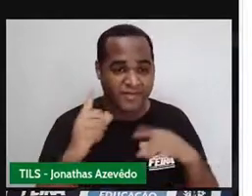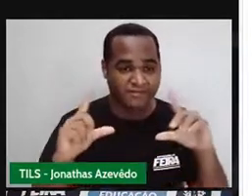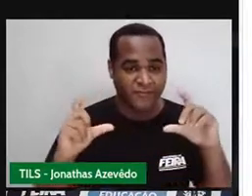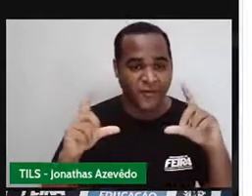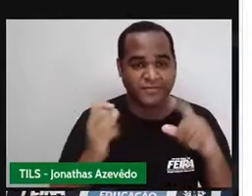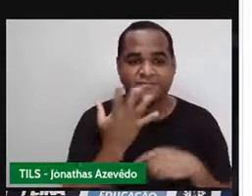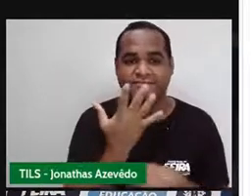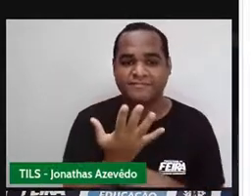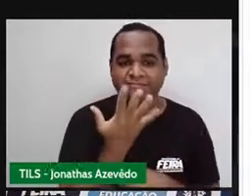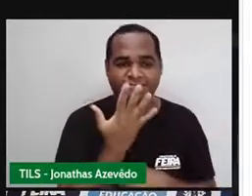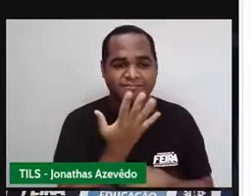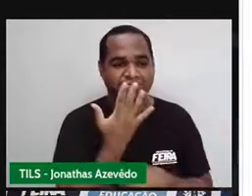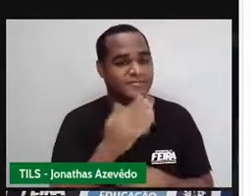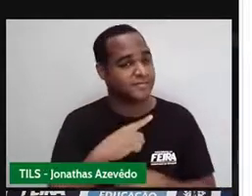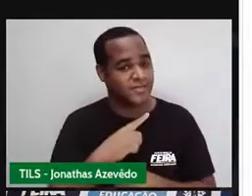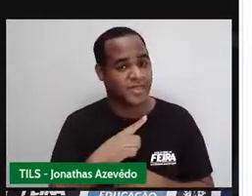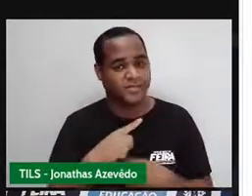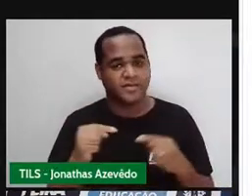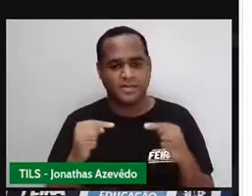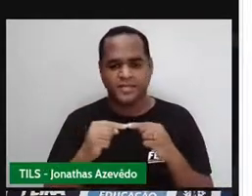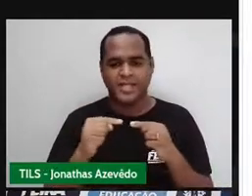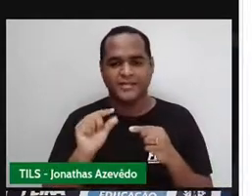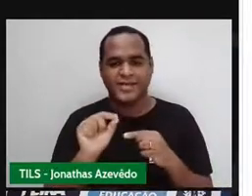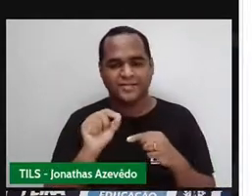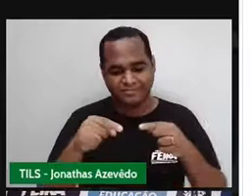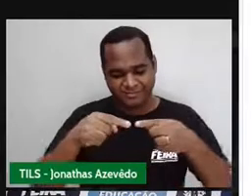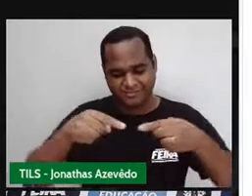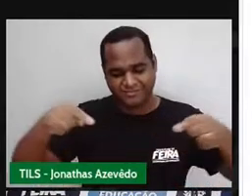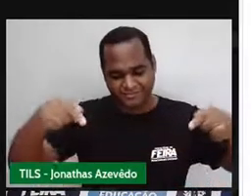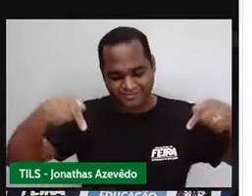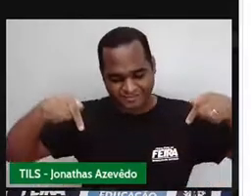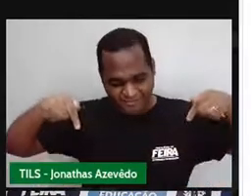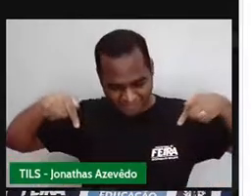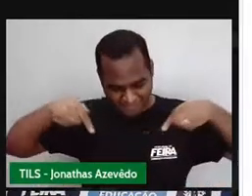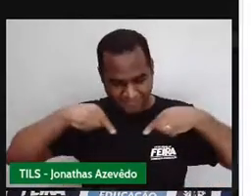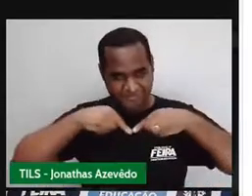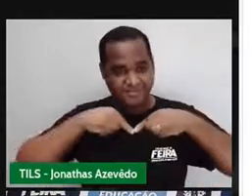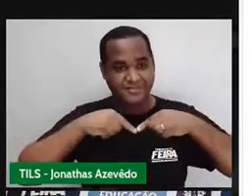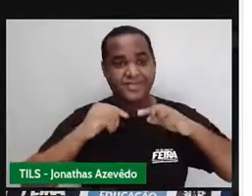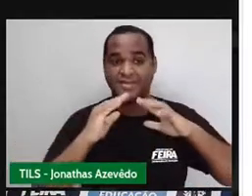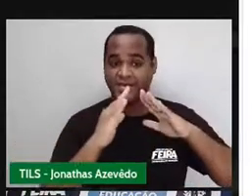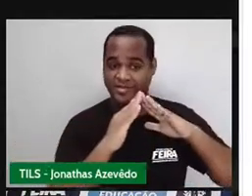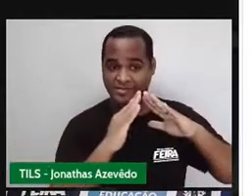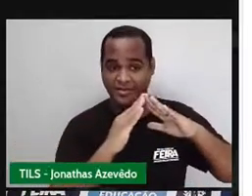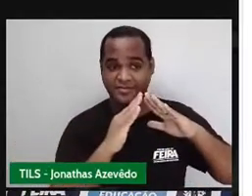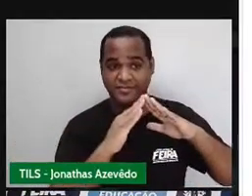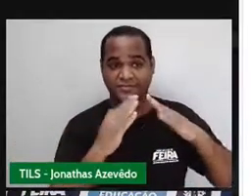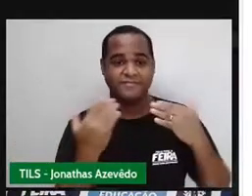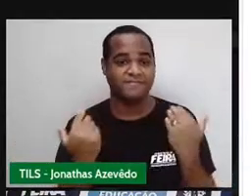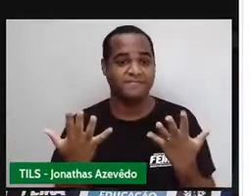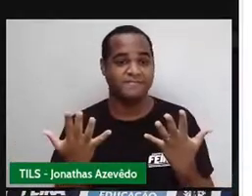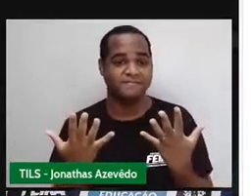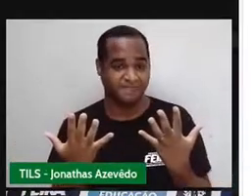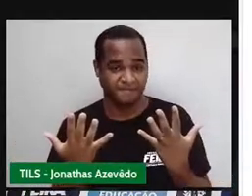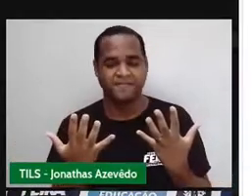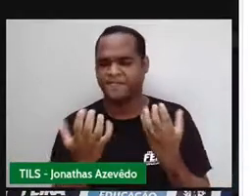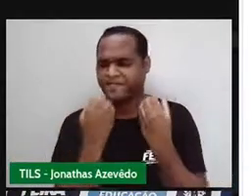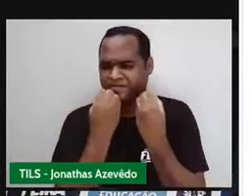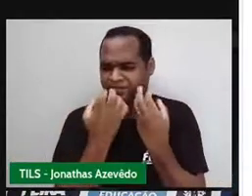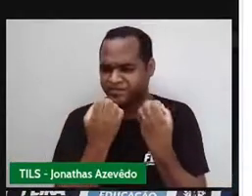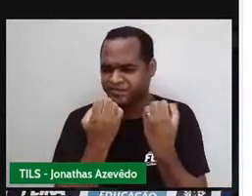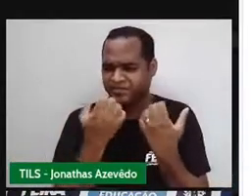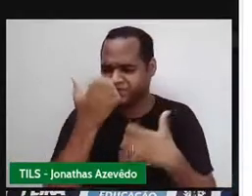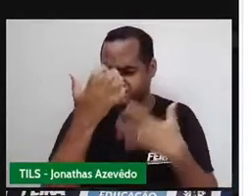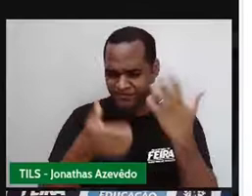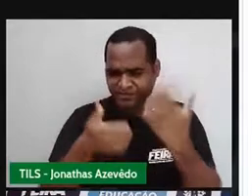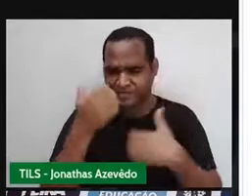aí toda coloridinha é a planta de uma casa não é o que é uma planta de uma casa né o assim há formas simples